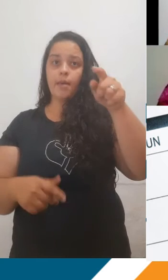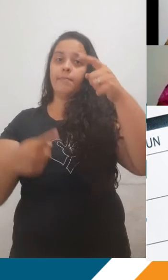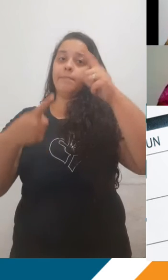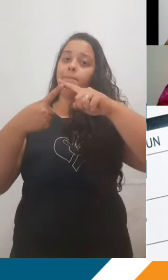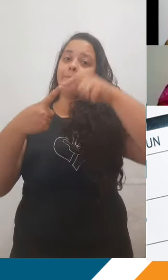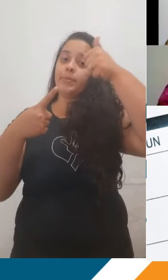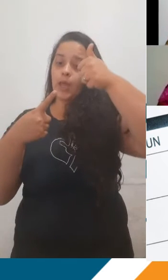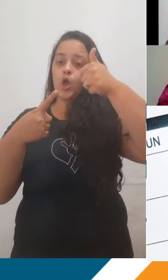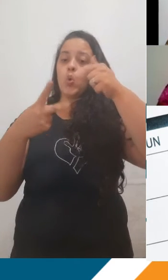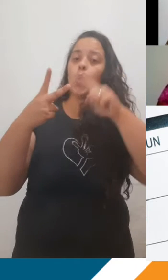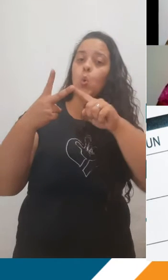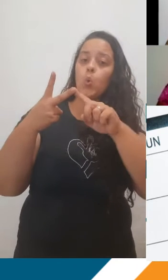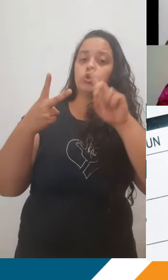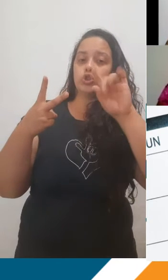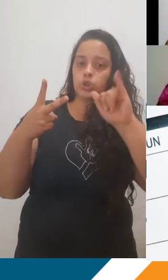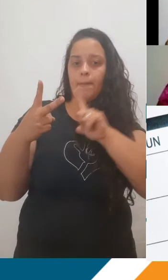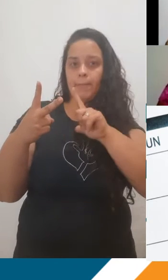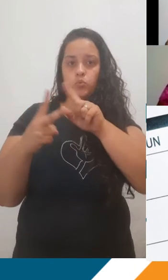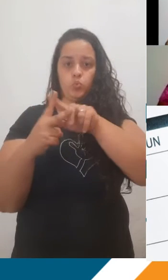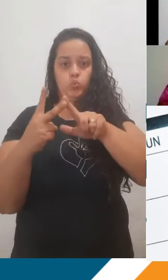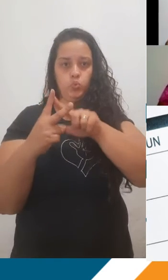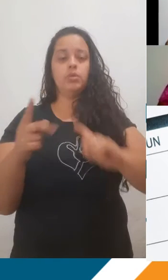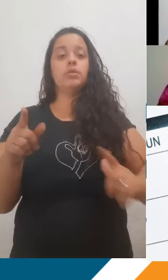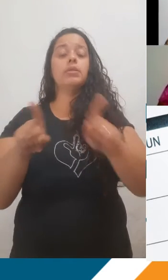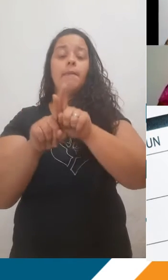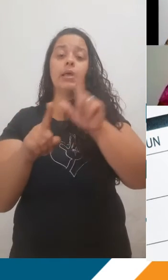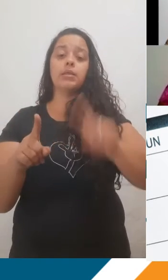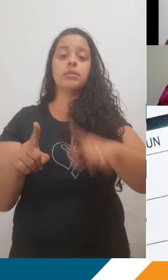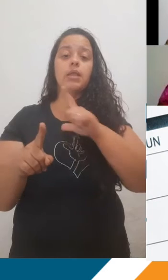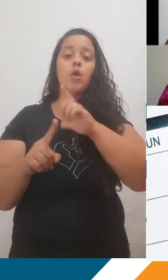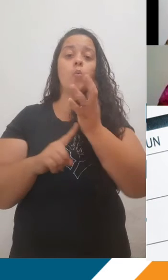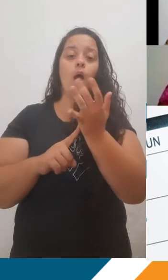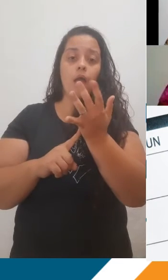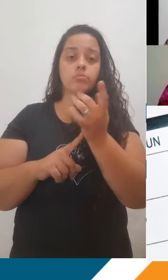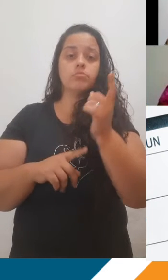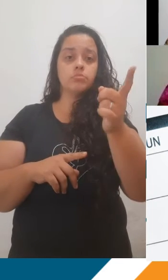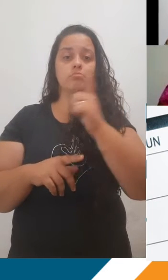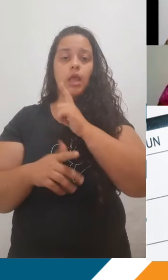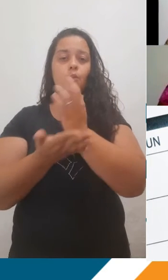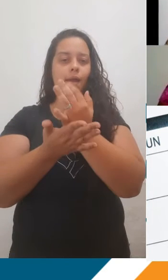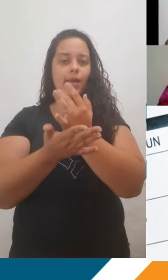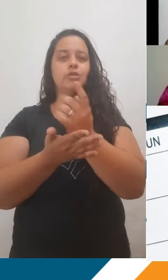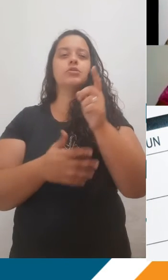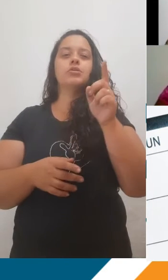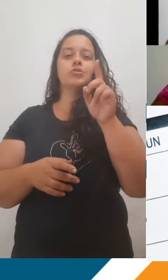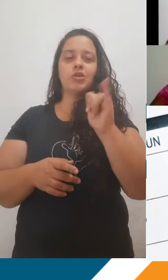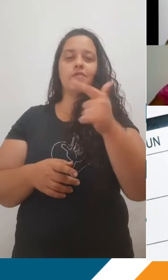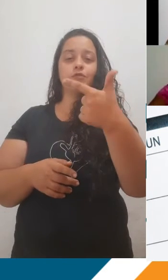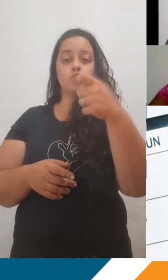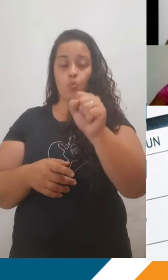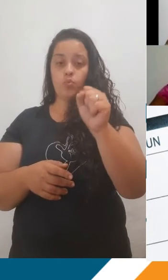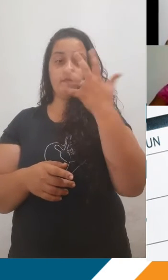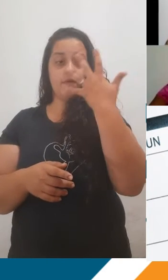dia. E ao UERJ, o exame de qualificação. Nós teremos ele dia 28 de